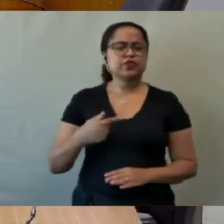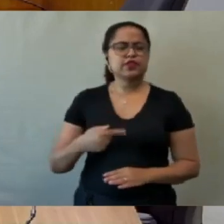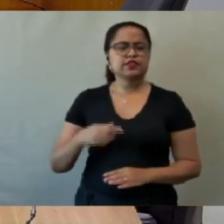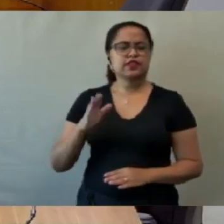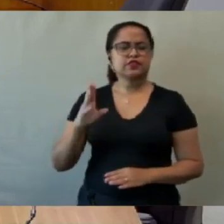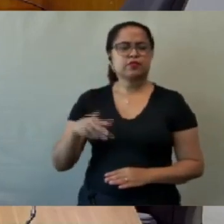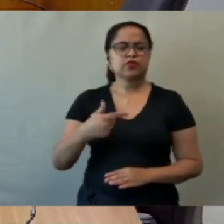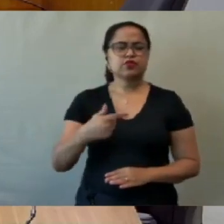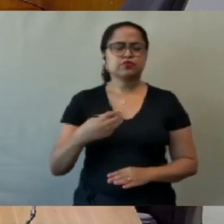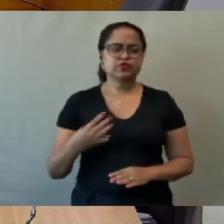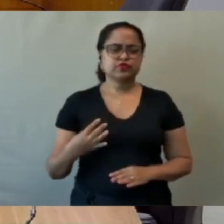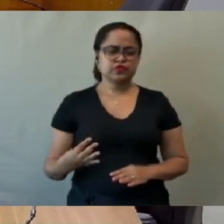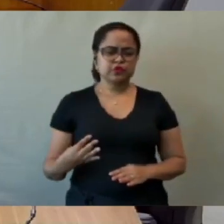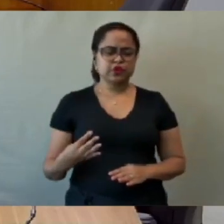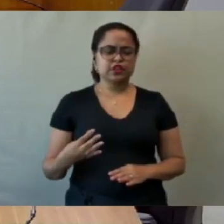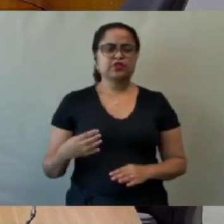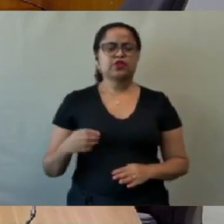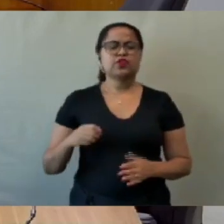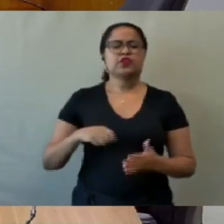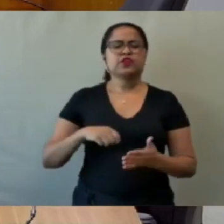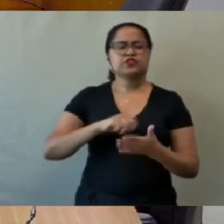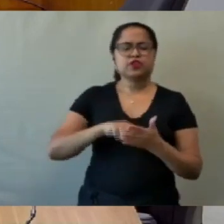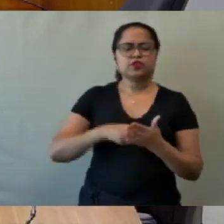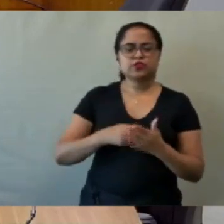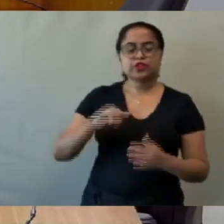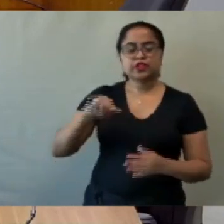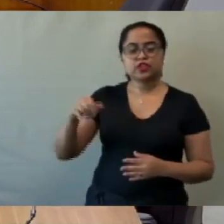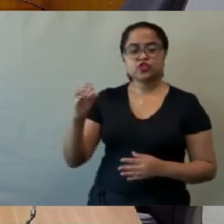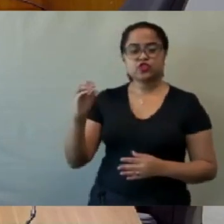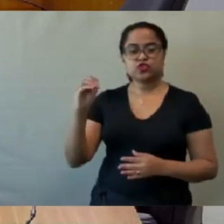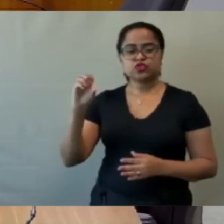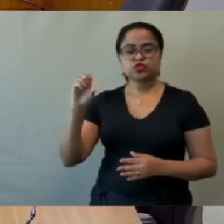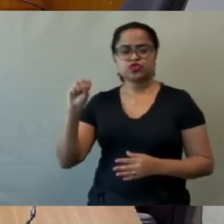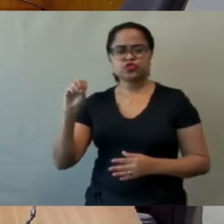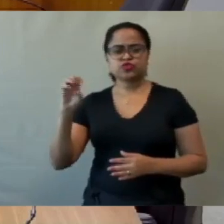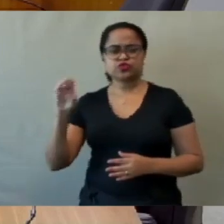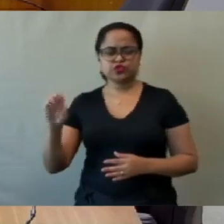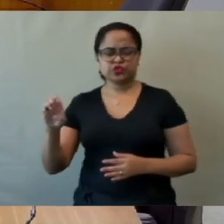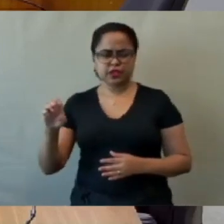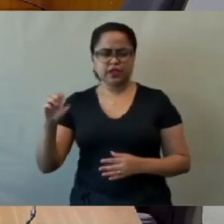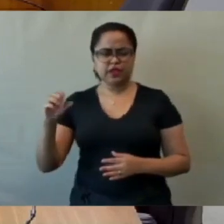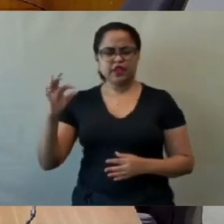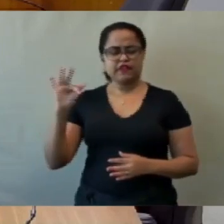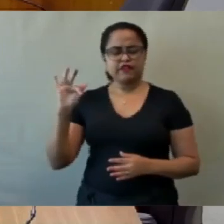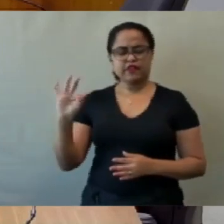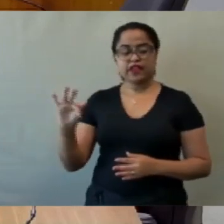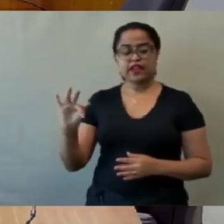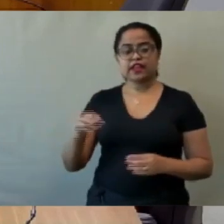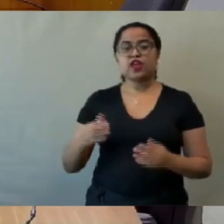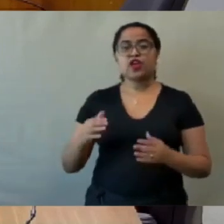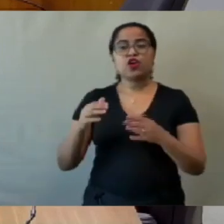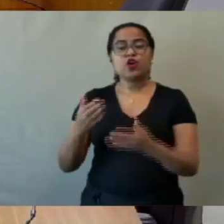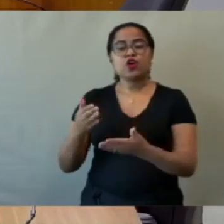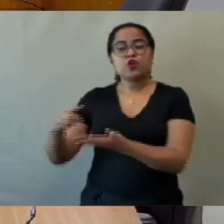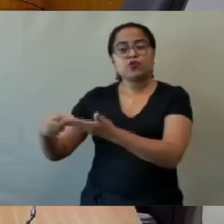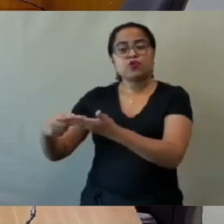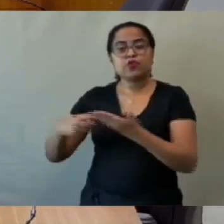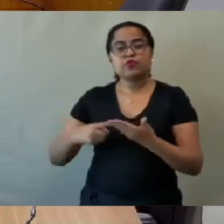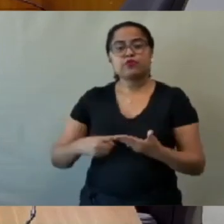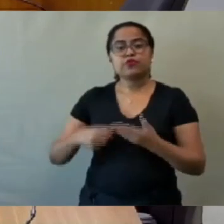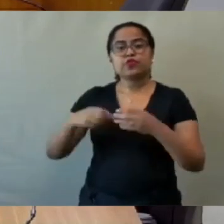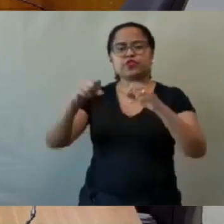357/2024, de autoria do vereador José Ferreira, convida essa comissão para audiência pública que